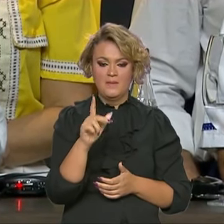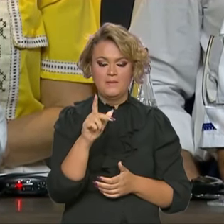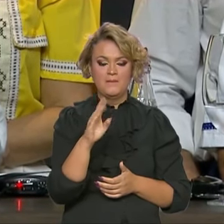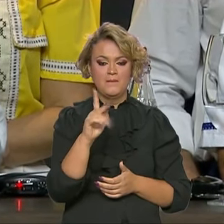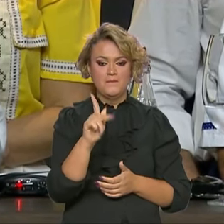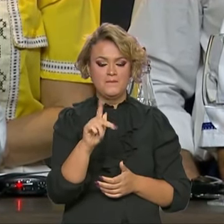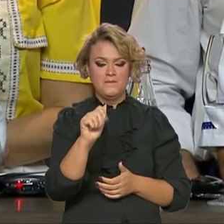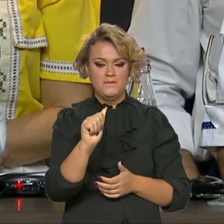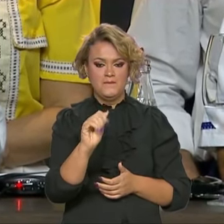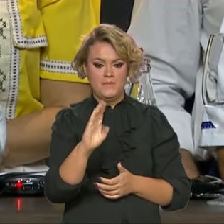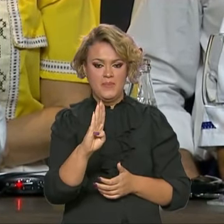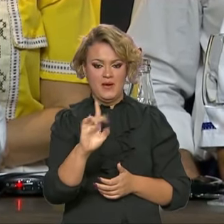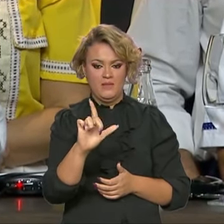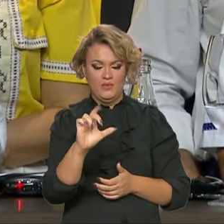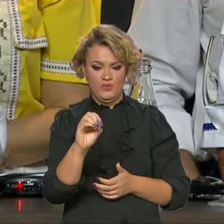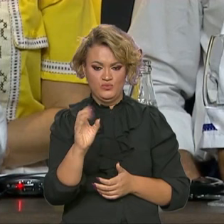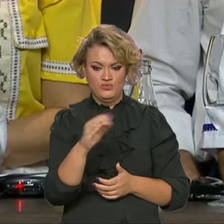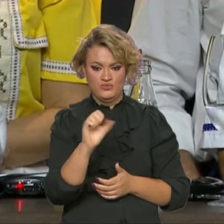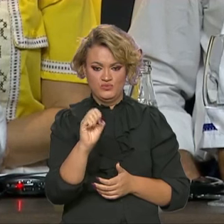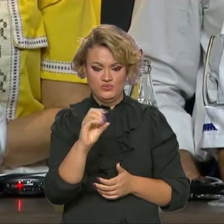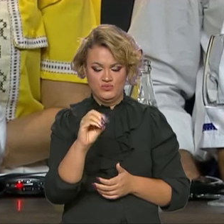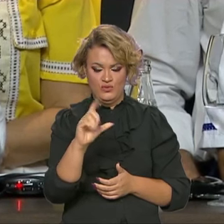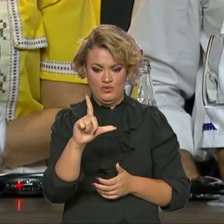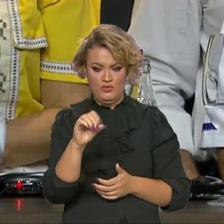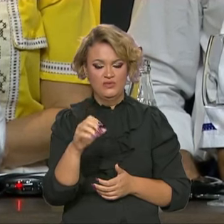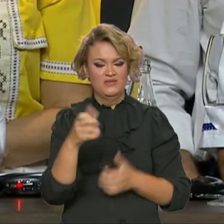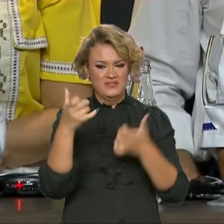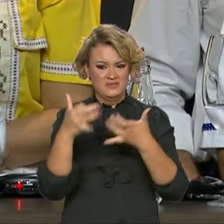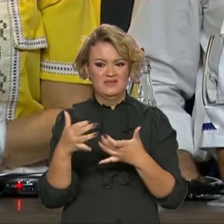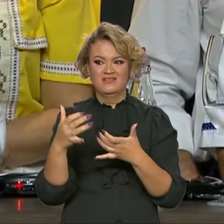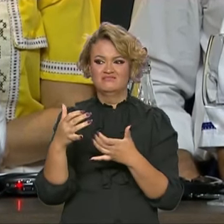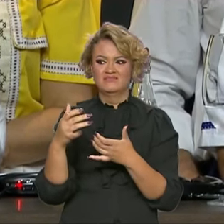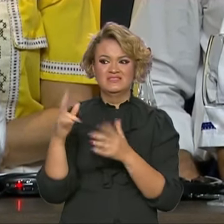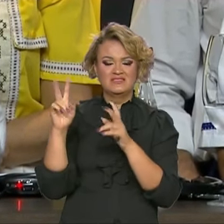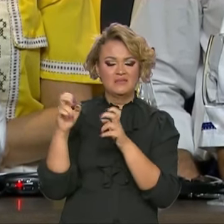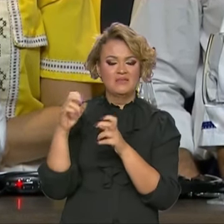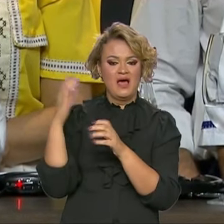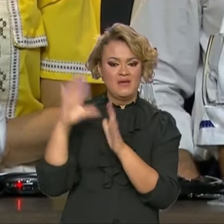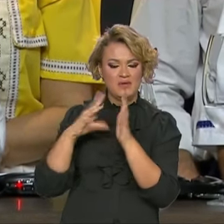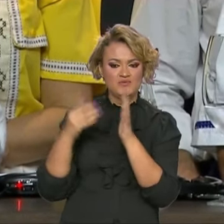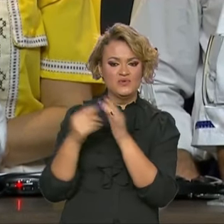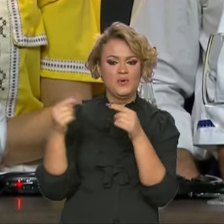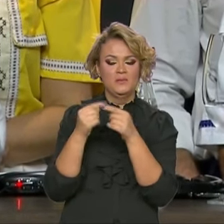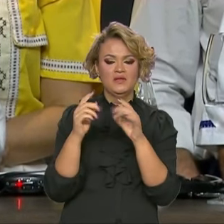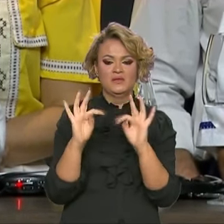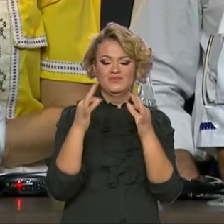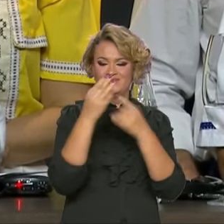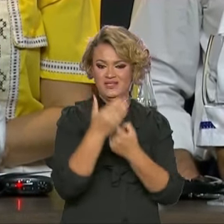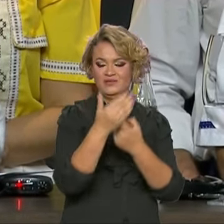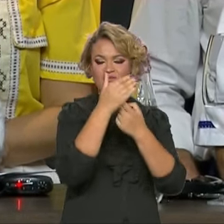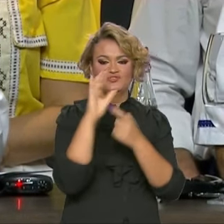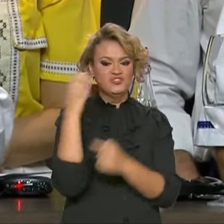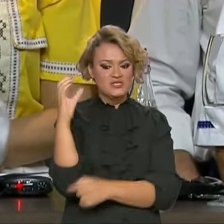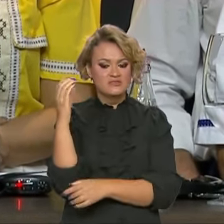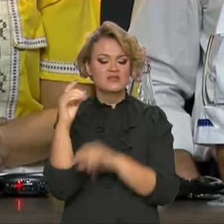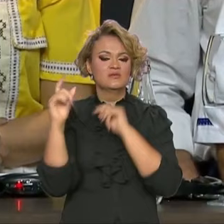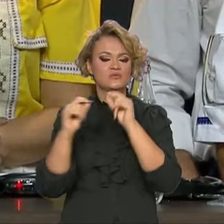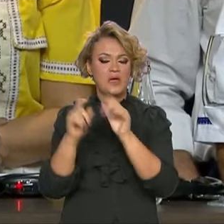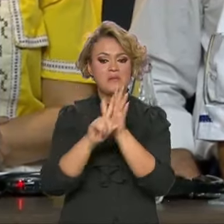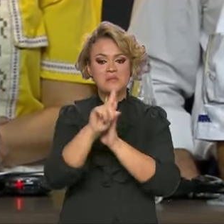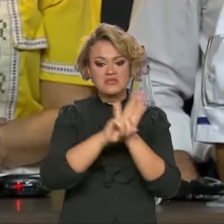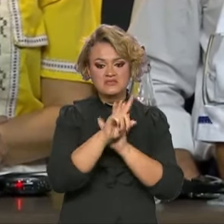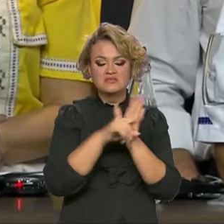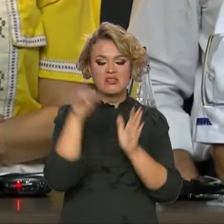Pablo Solon, como pensar a Amazônia para o futuro a partir da ciência, tecnologia, inovação e